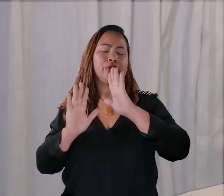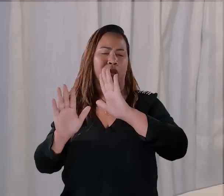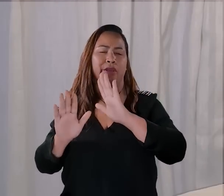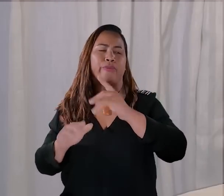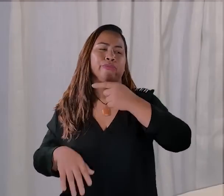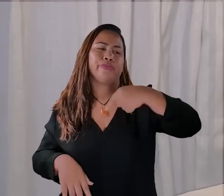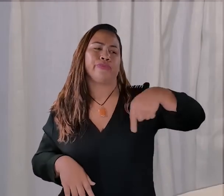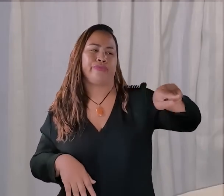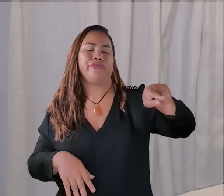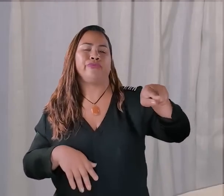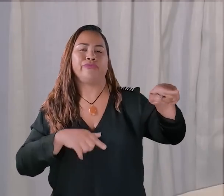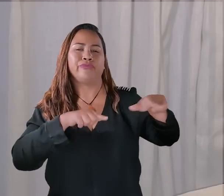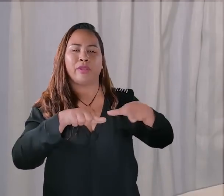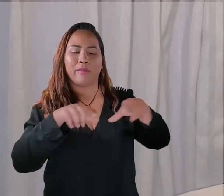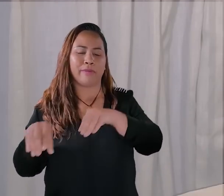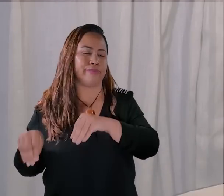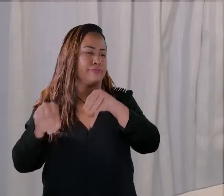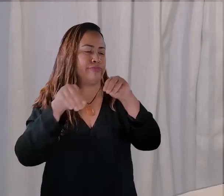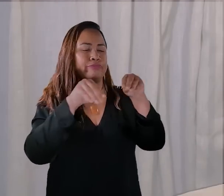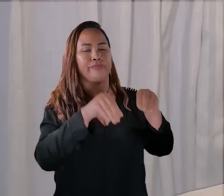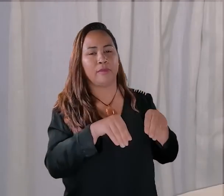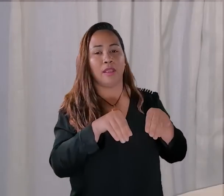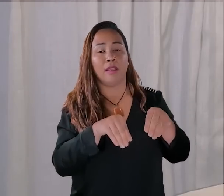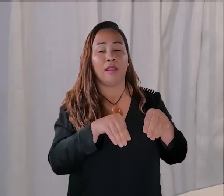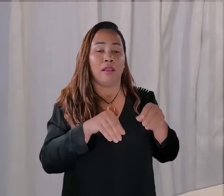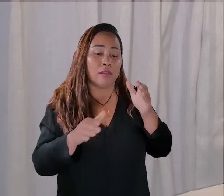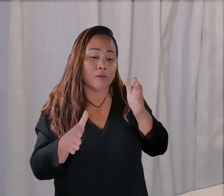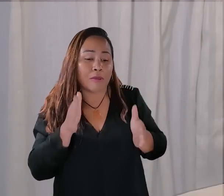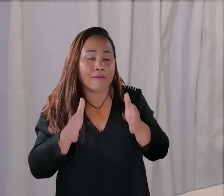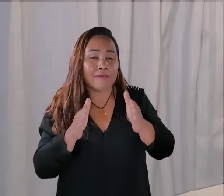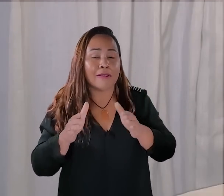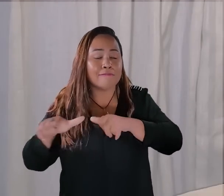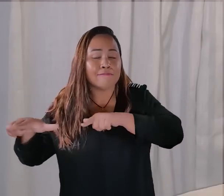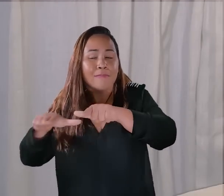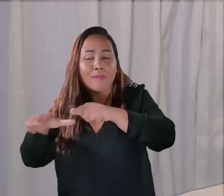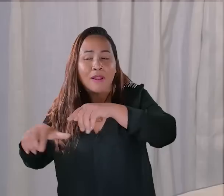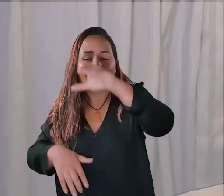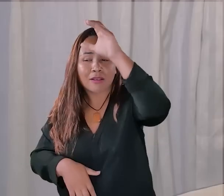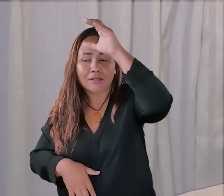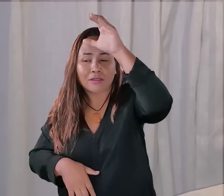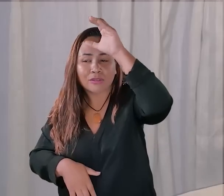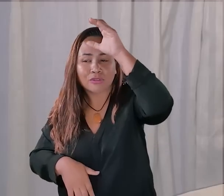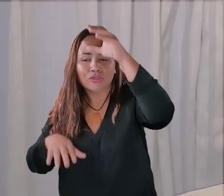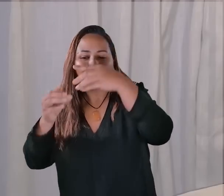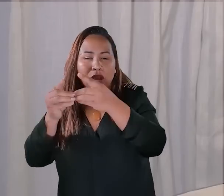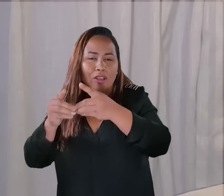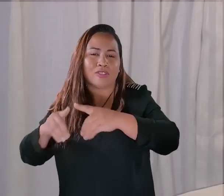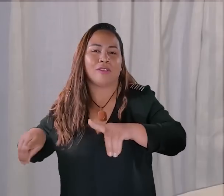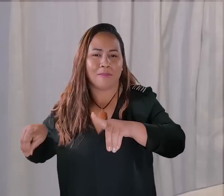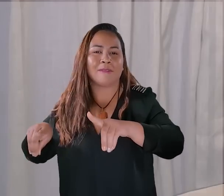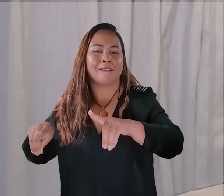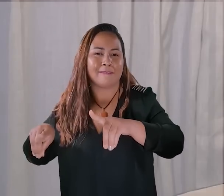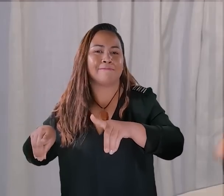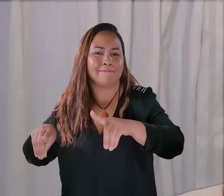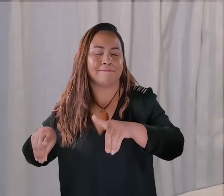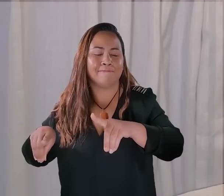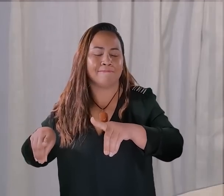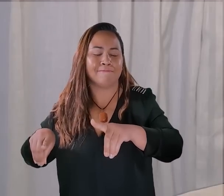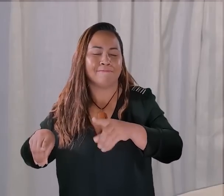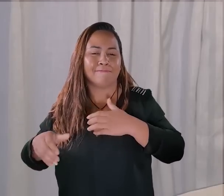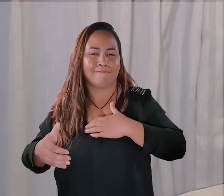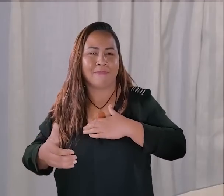exatamente nessa transição de carreira que eu estava, entre trabalhar com a minha tia, tinha recém-me separado, estava